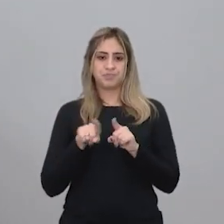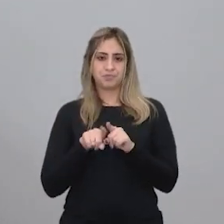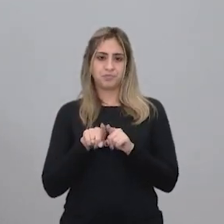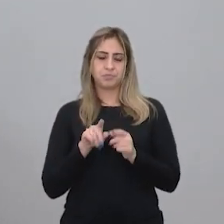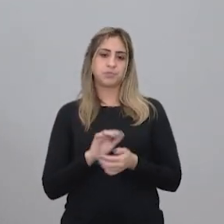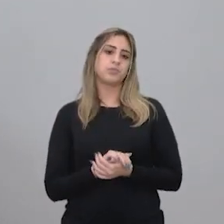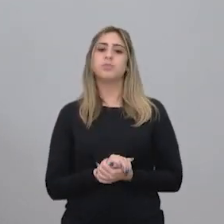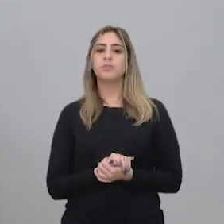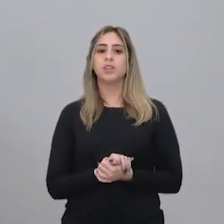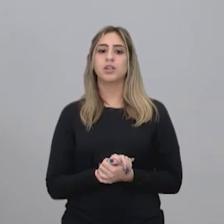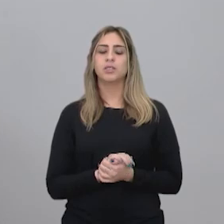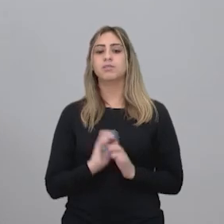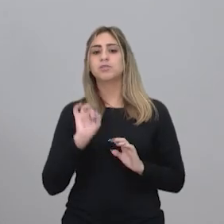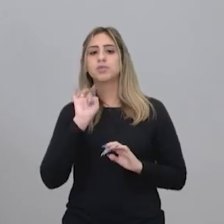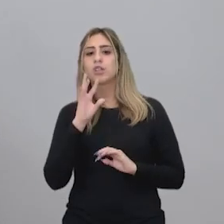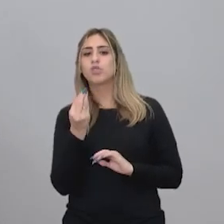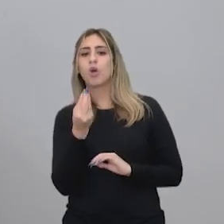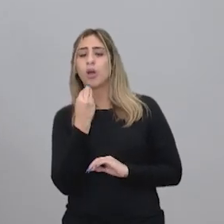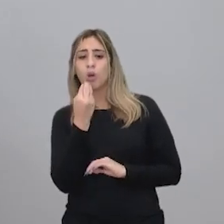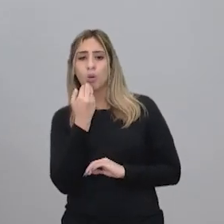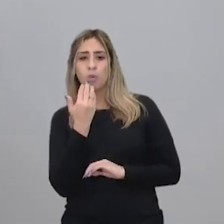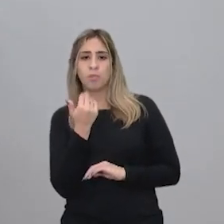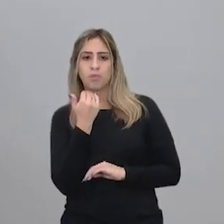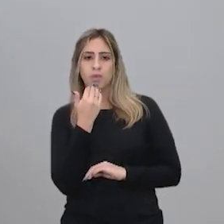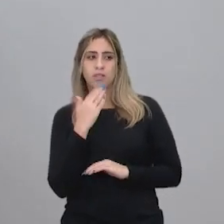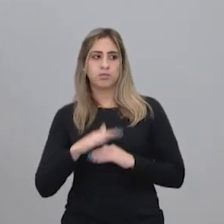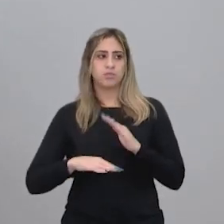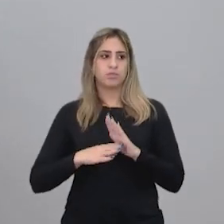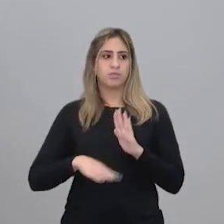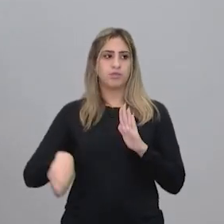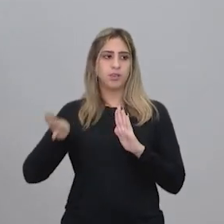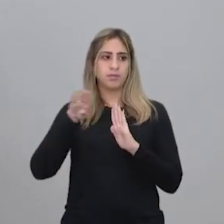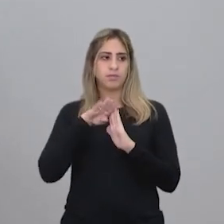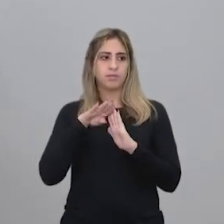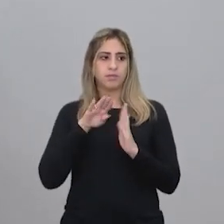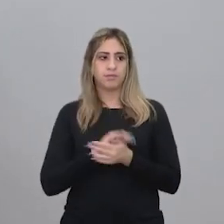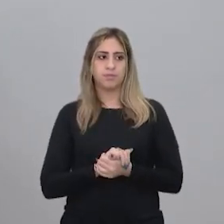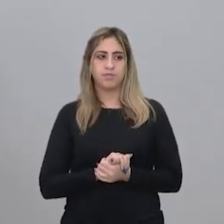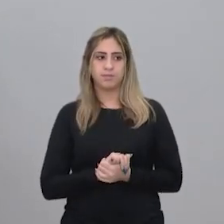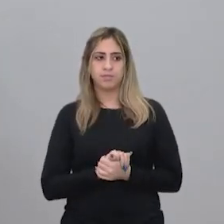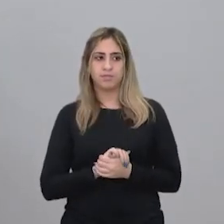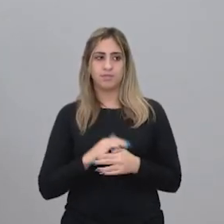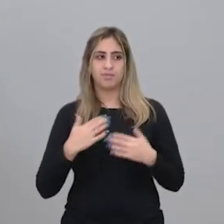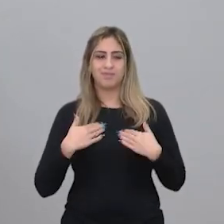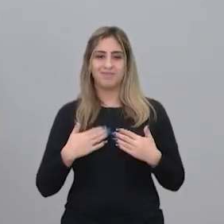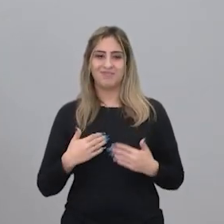altitude não é só a alimentação exagerada, depende do que você come e não digere, porque o teu corpo ele